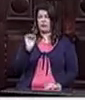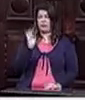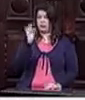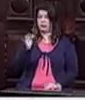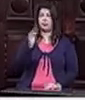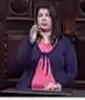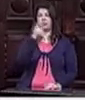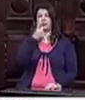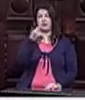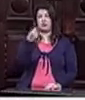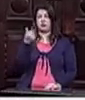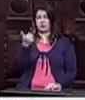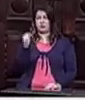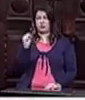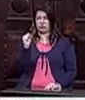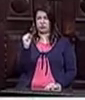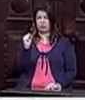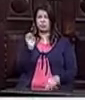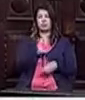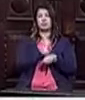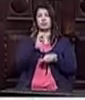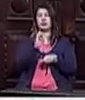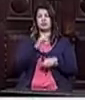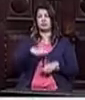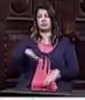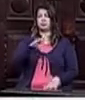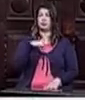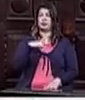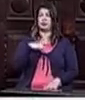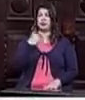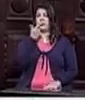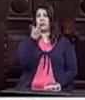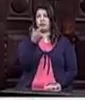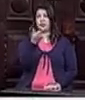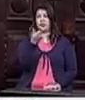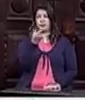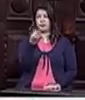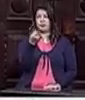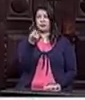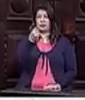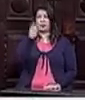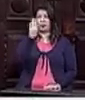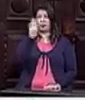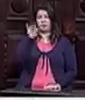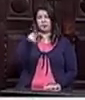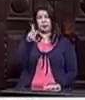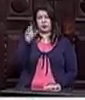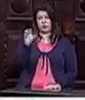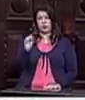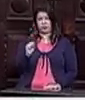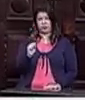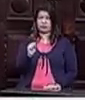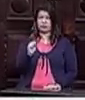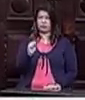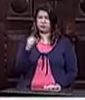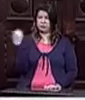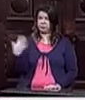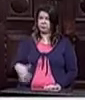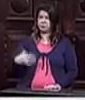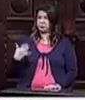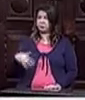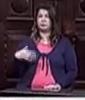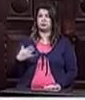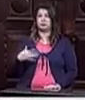2018, ou seja, quanto o Estado tem como déficit, é de 20 bilhões, senhoras e senhores deputados.